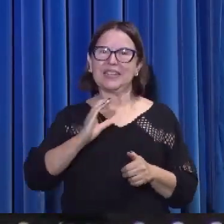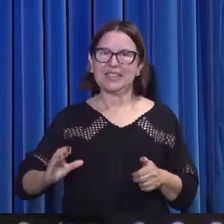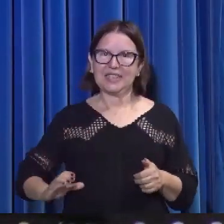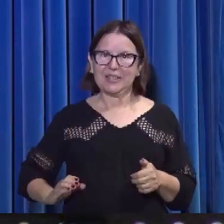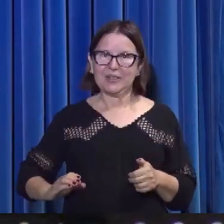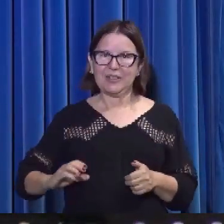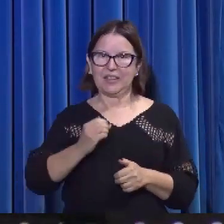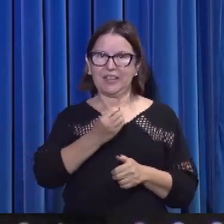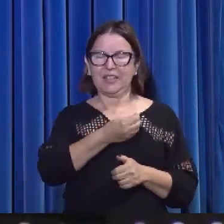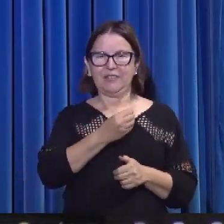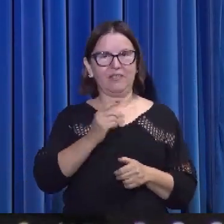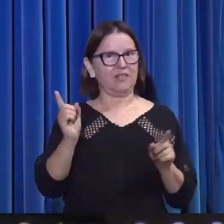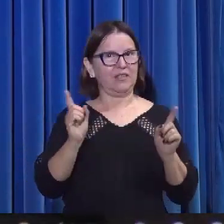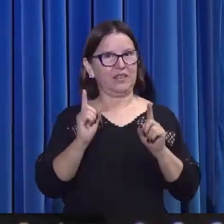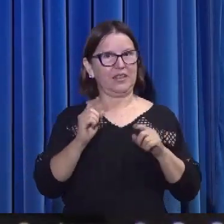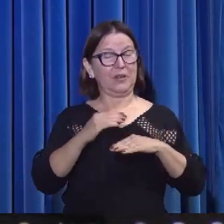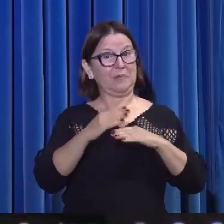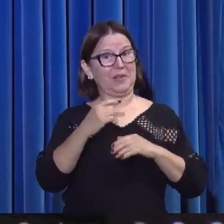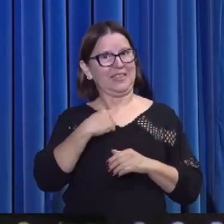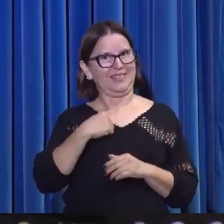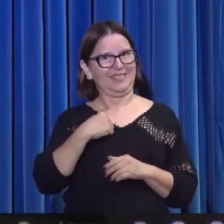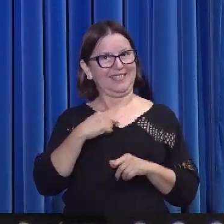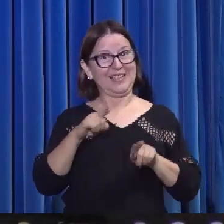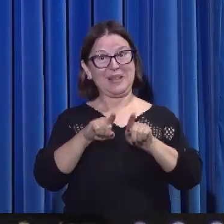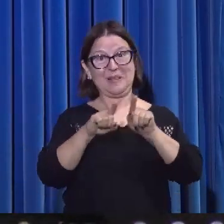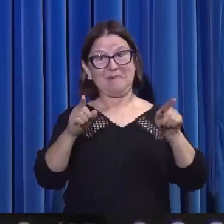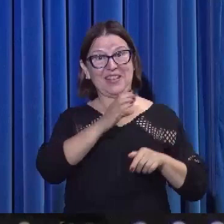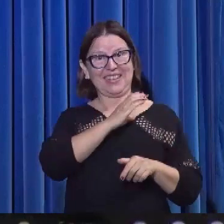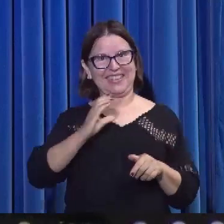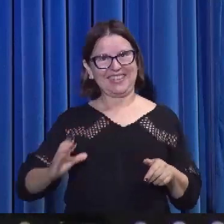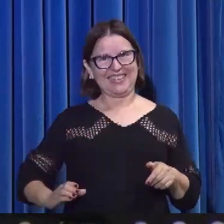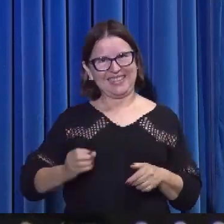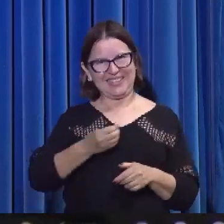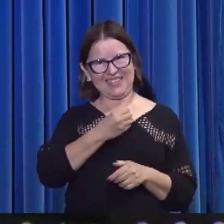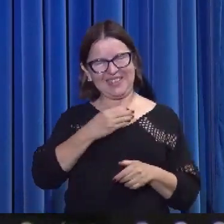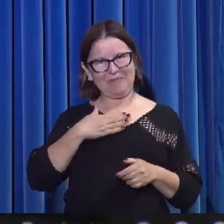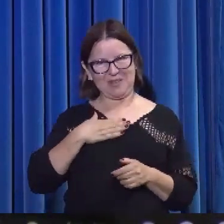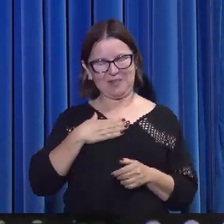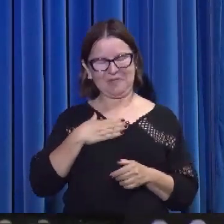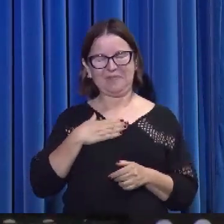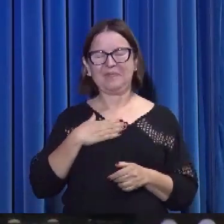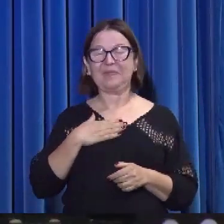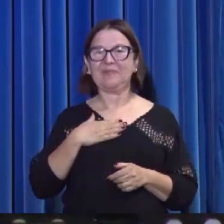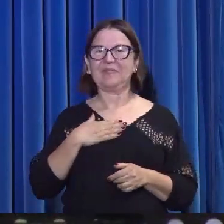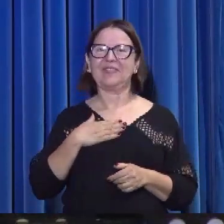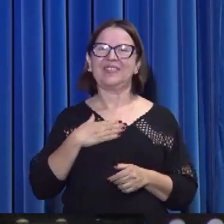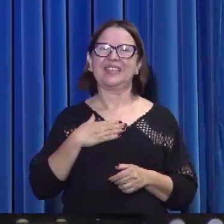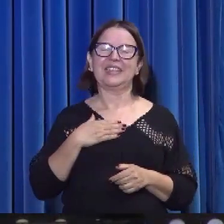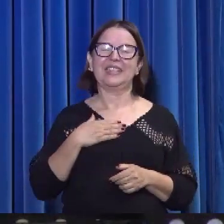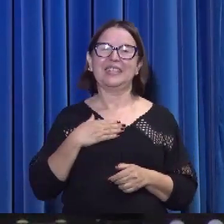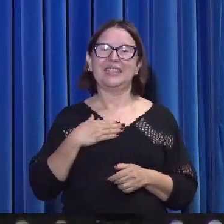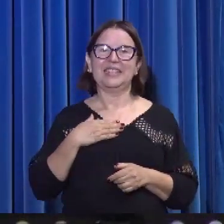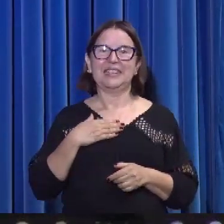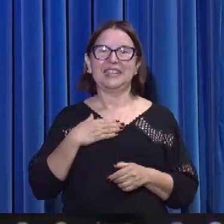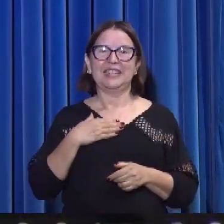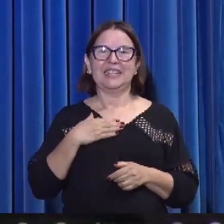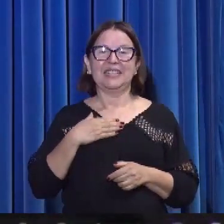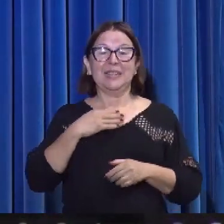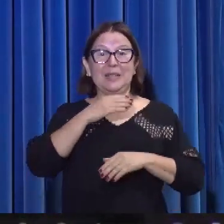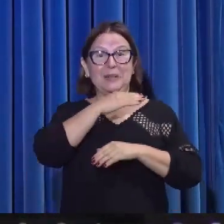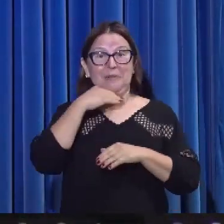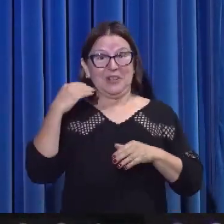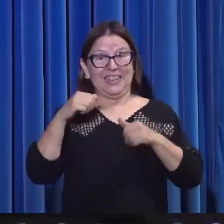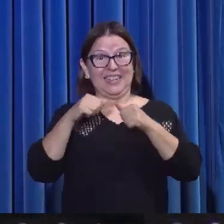mas Cristo vive em mim. Aqui está o segredo dele dizer: olha, partir e estar com ele é incomparavelmente melhor.